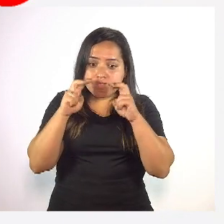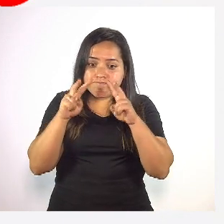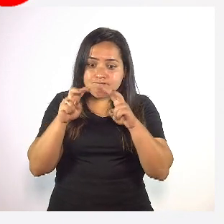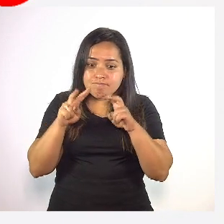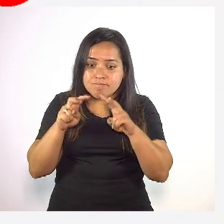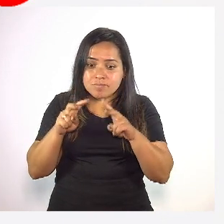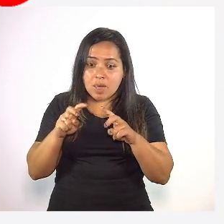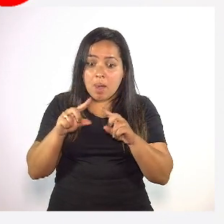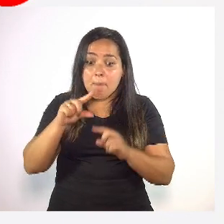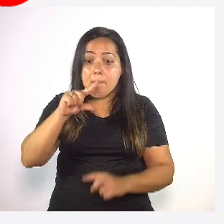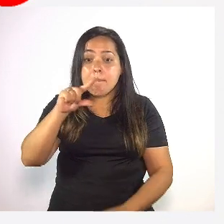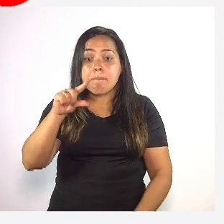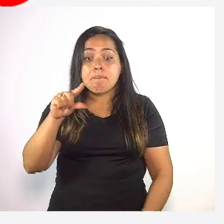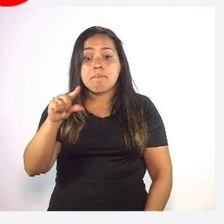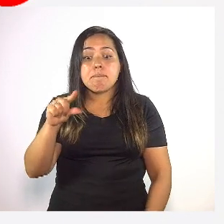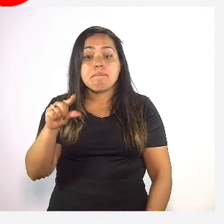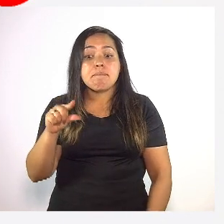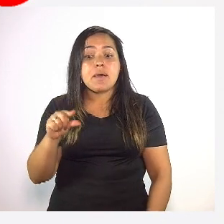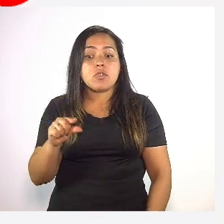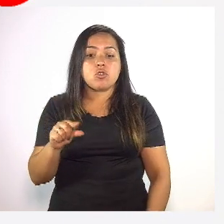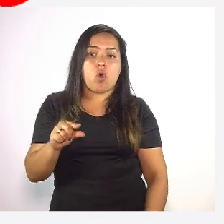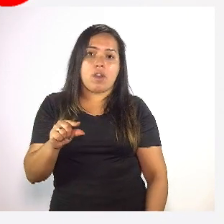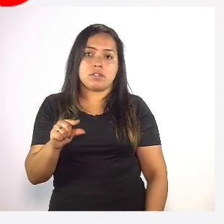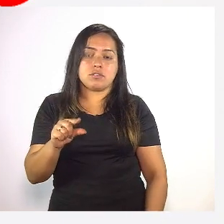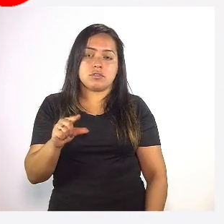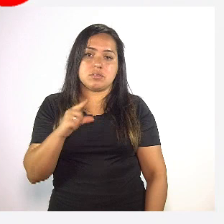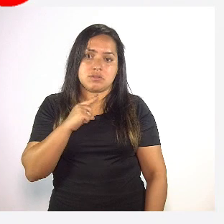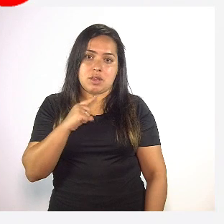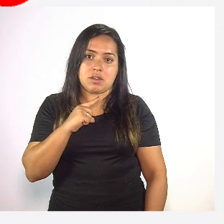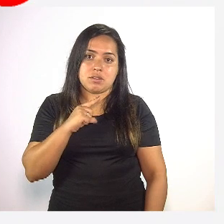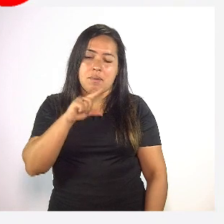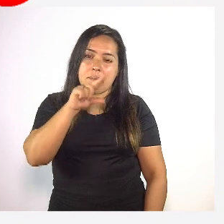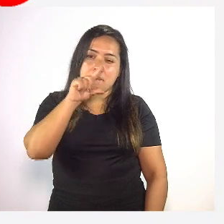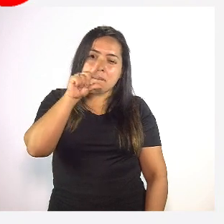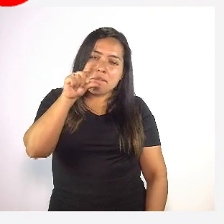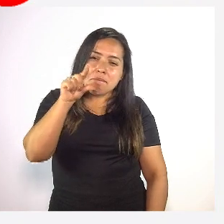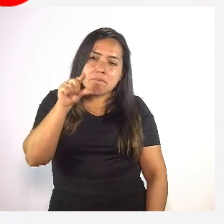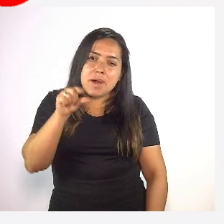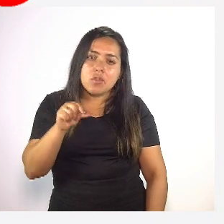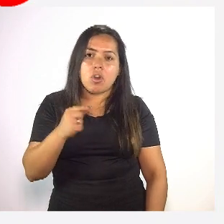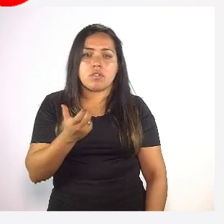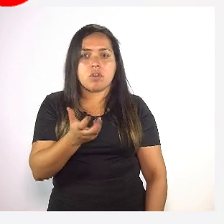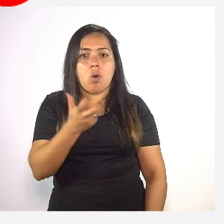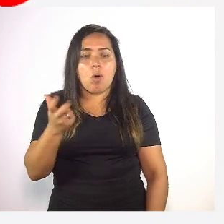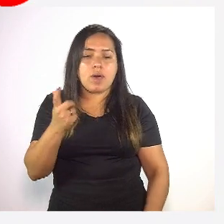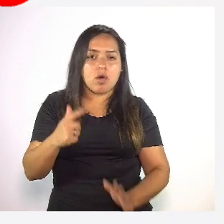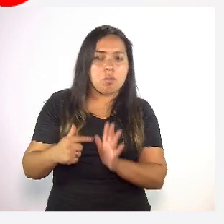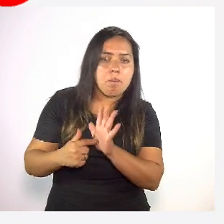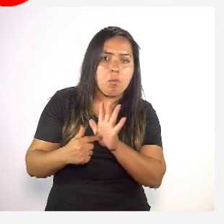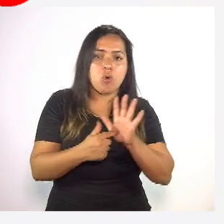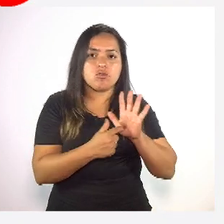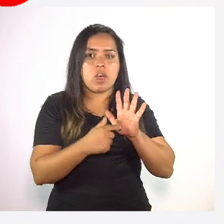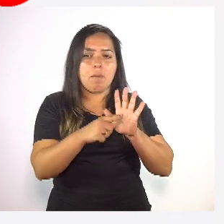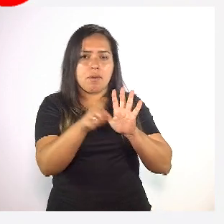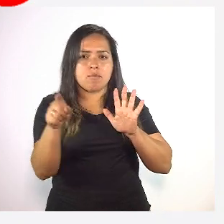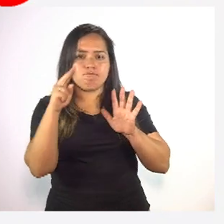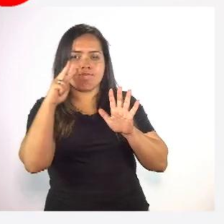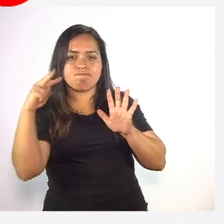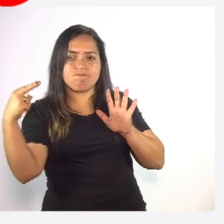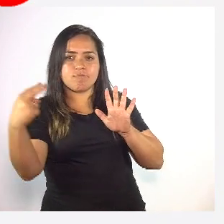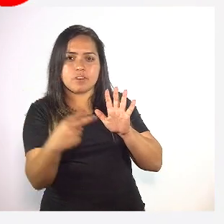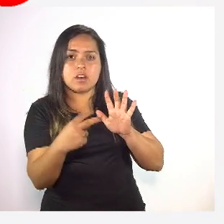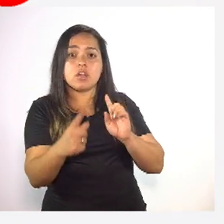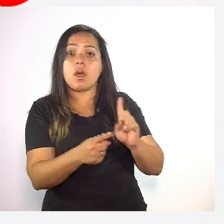estão menores dentro da própria irregularidade. E é isso que eu pretendo demonstrar nessa apresentação. Isto por